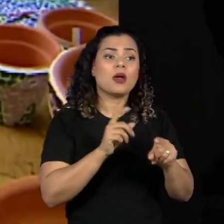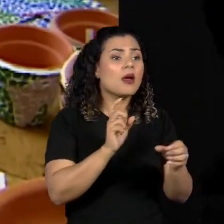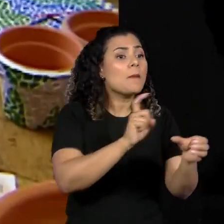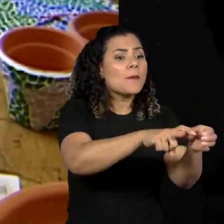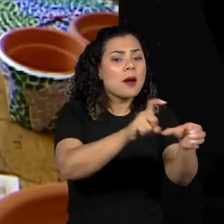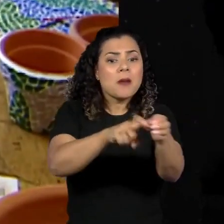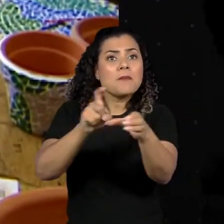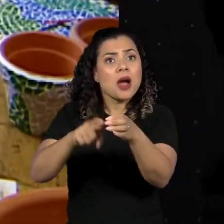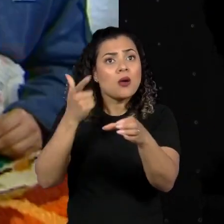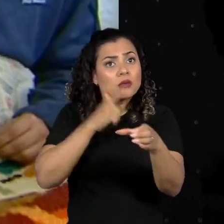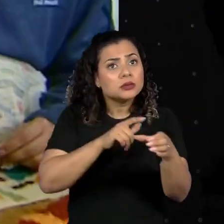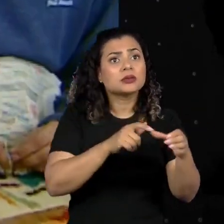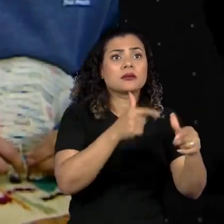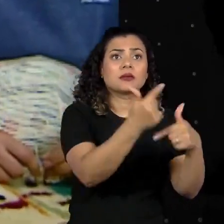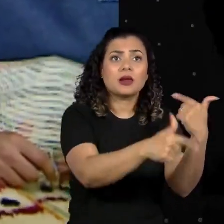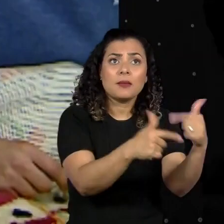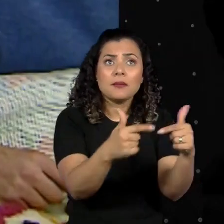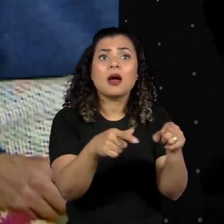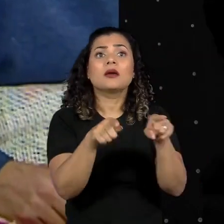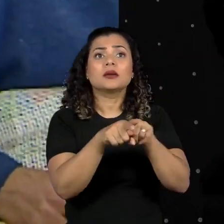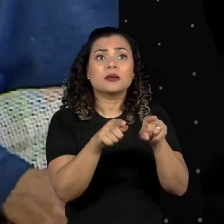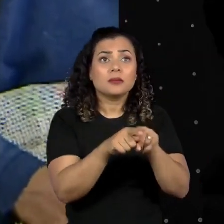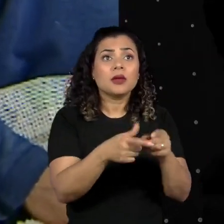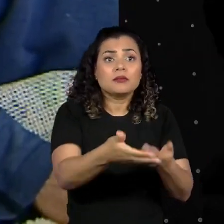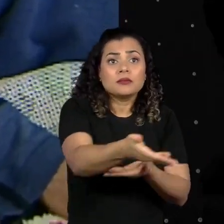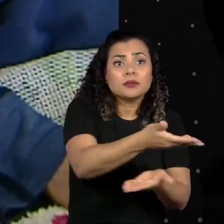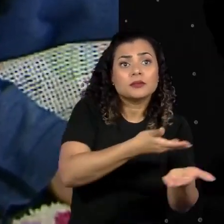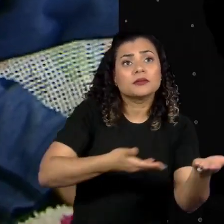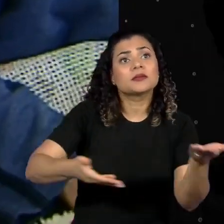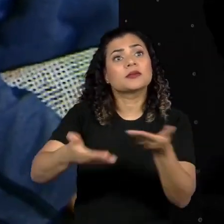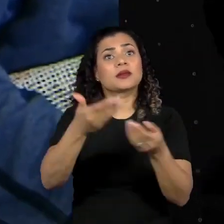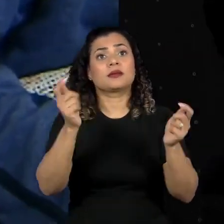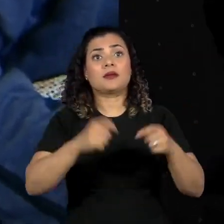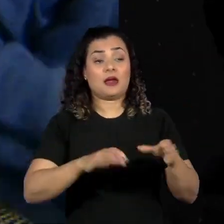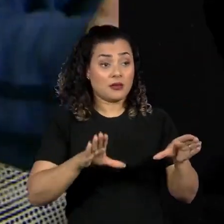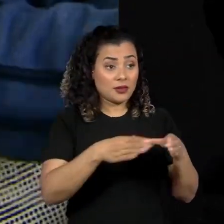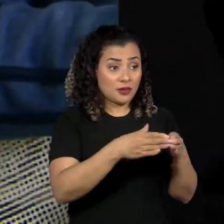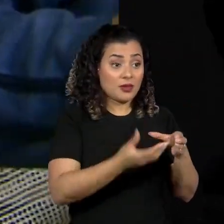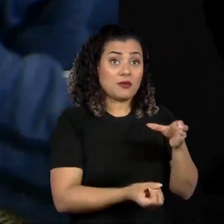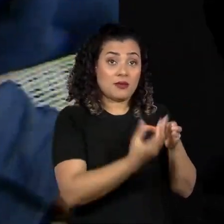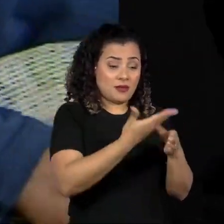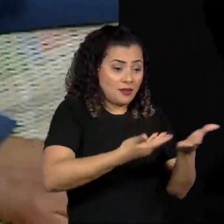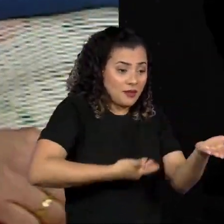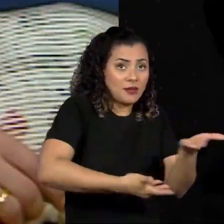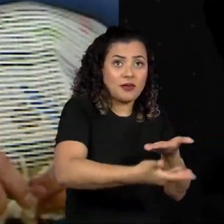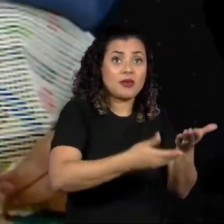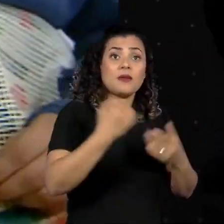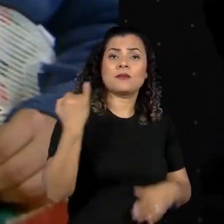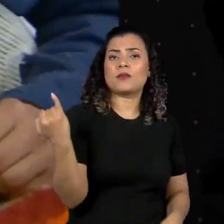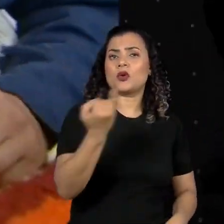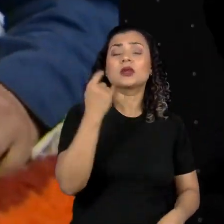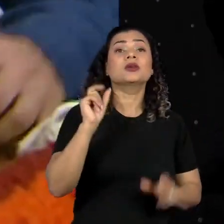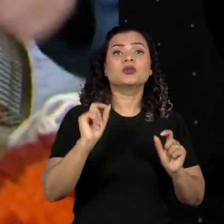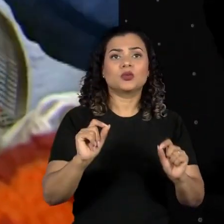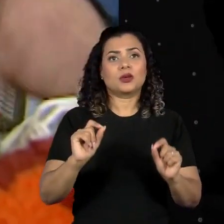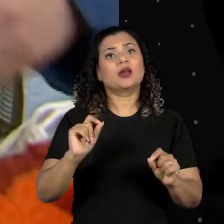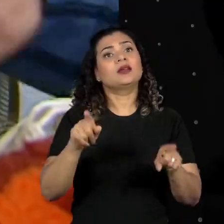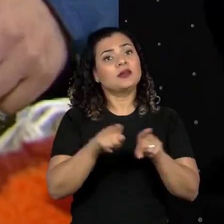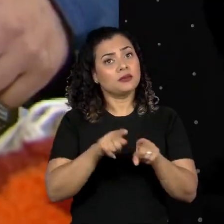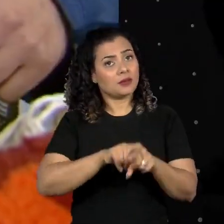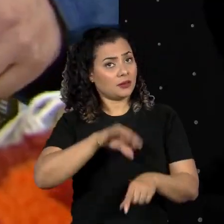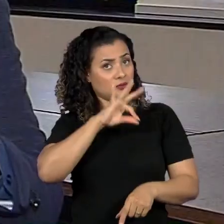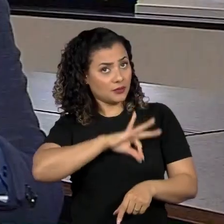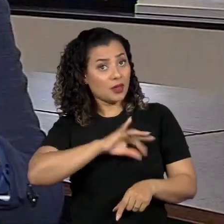pessoas possam se inserir em termos mercadológicos. Então, as cooperativas têm um trabalho muito relevante de incluir financeiramente